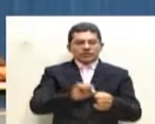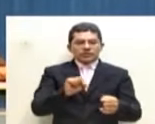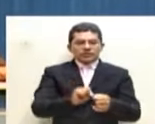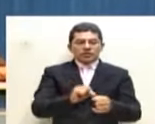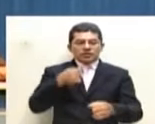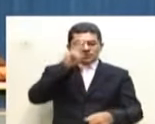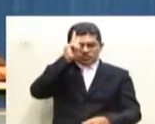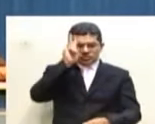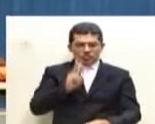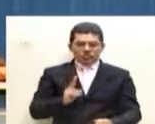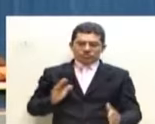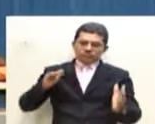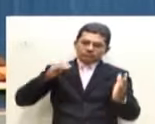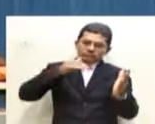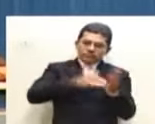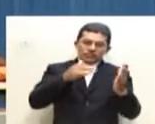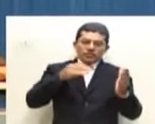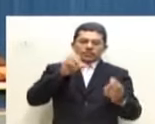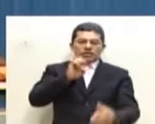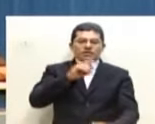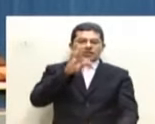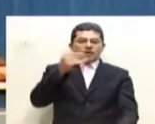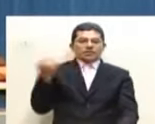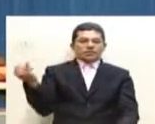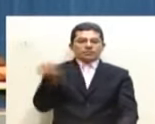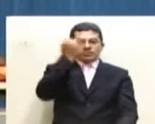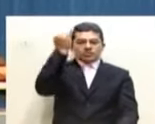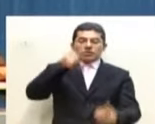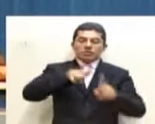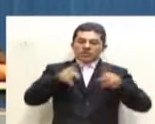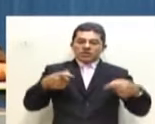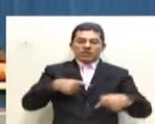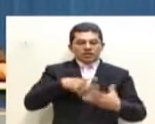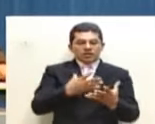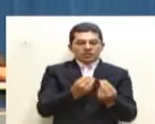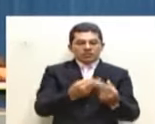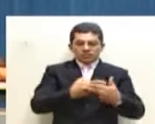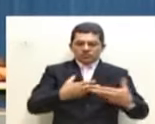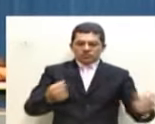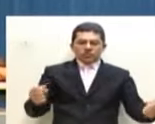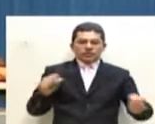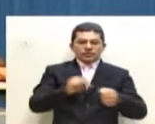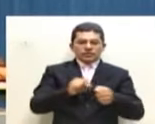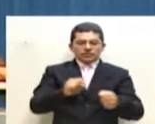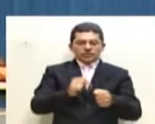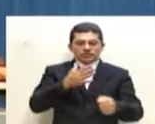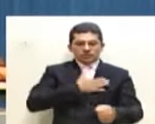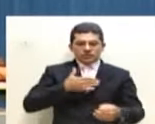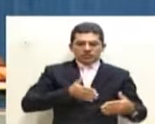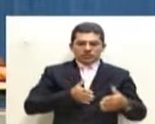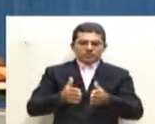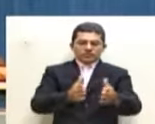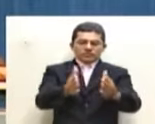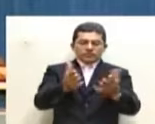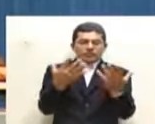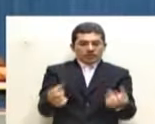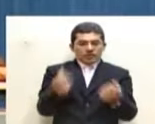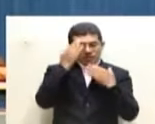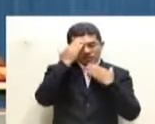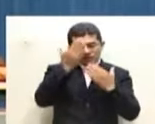história cumpriu uma etapa importante, mas que ainda existem muitos passos a serem dados na minha caminhada.